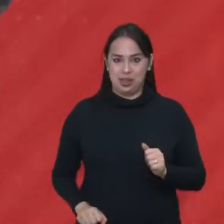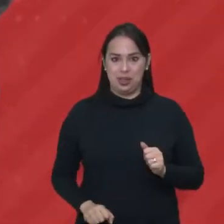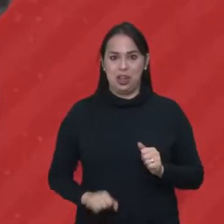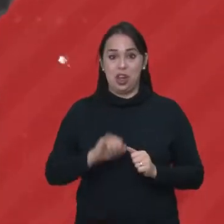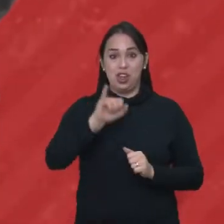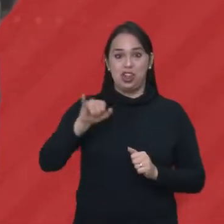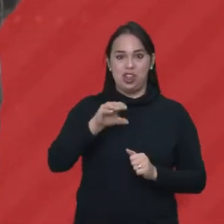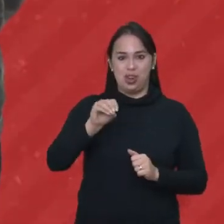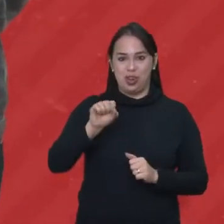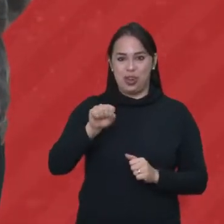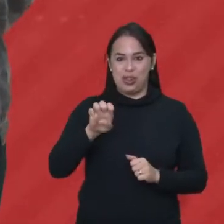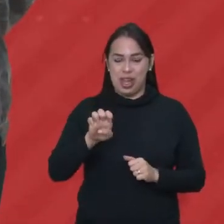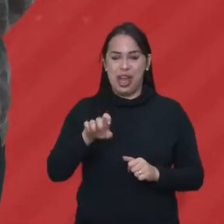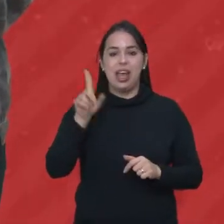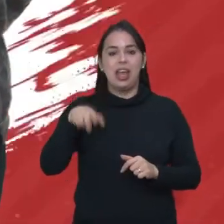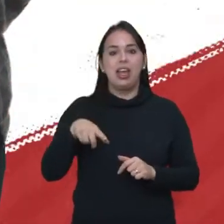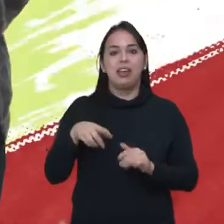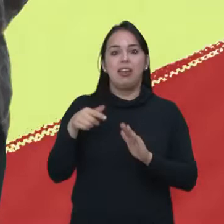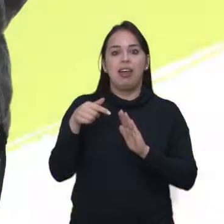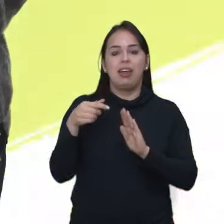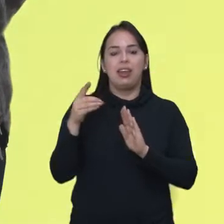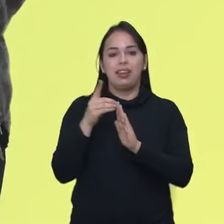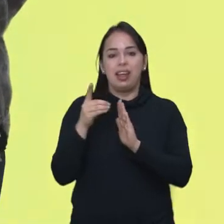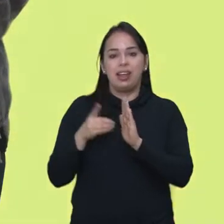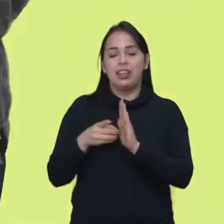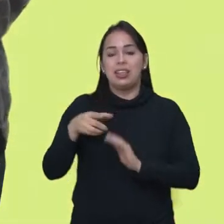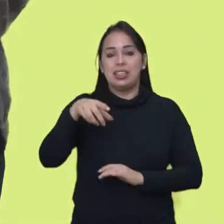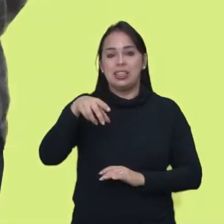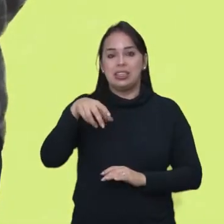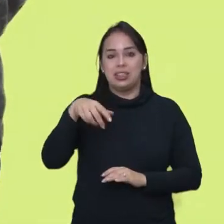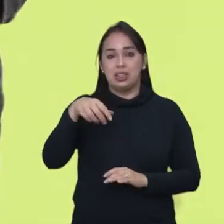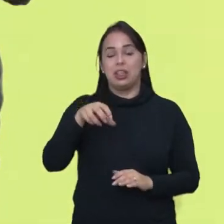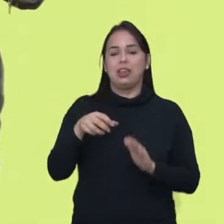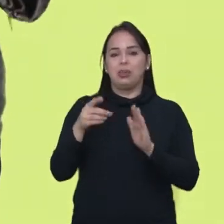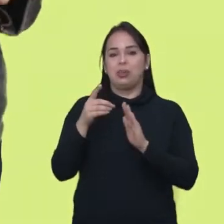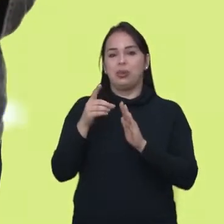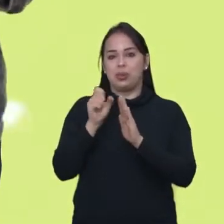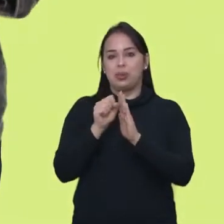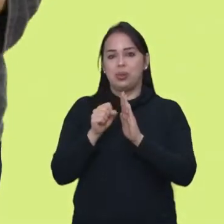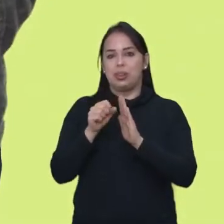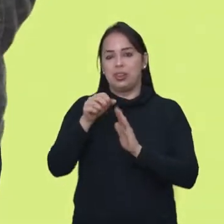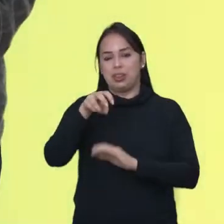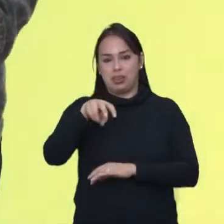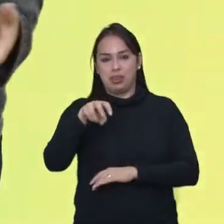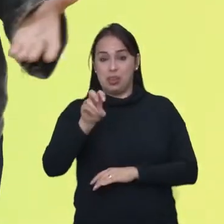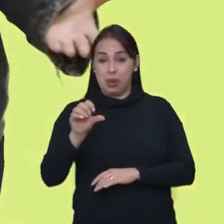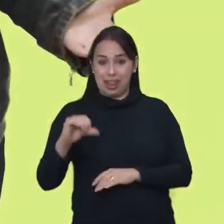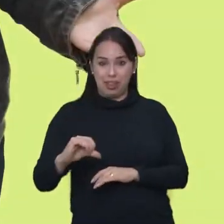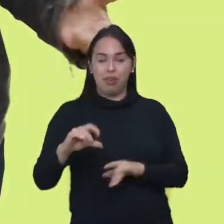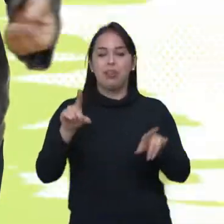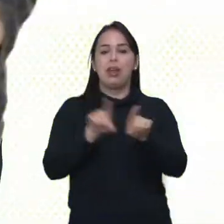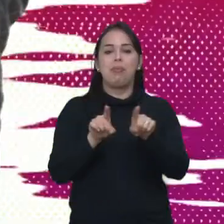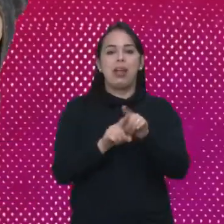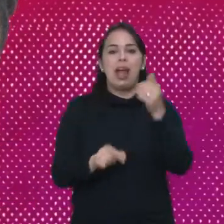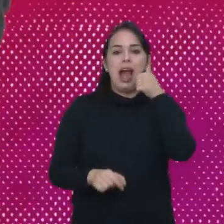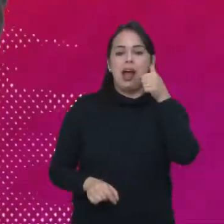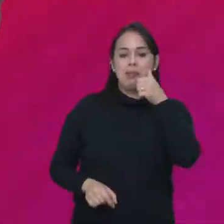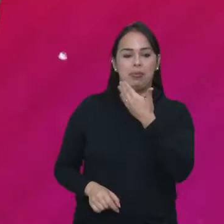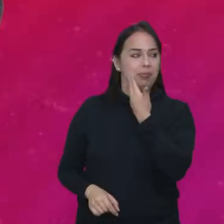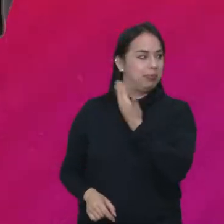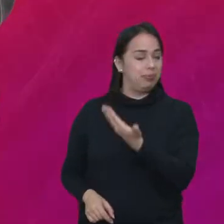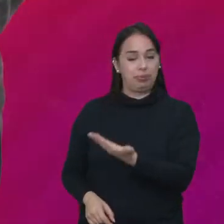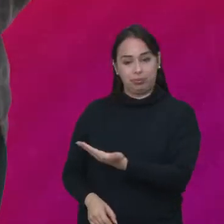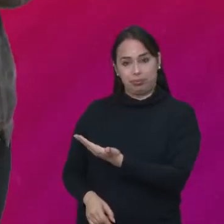José Vasconcelos fazia stand-up em 1959. E a pioneira feminina foi a Dersi Gonçalves,